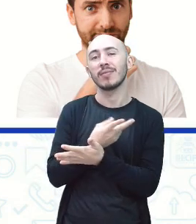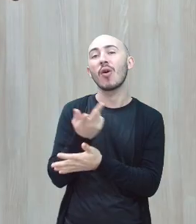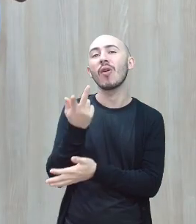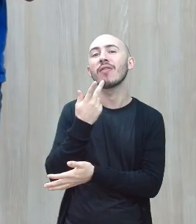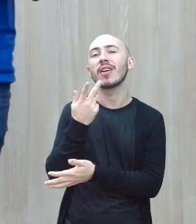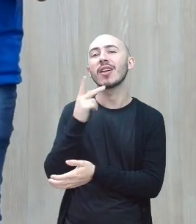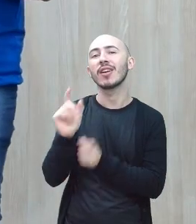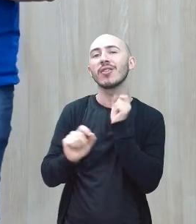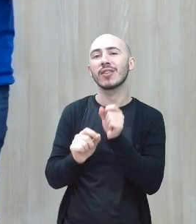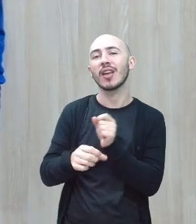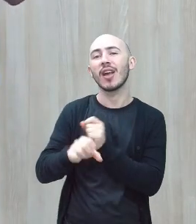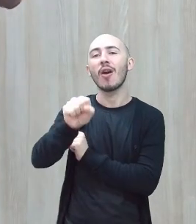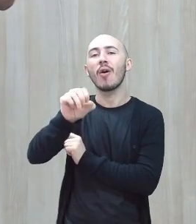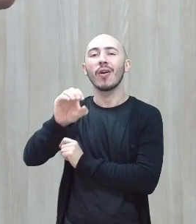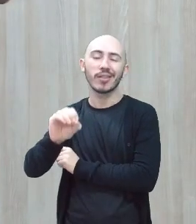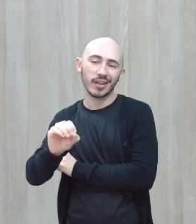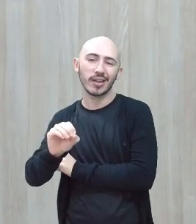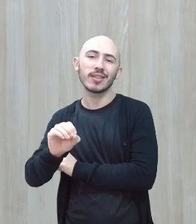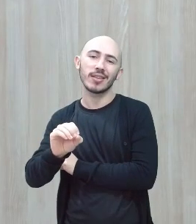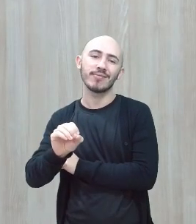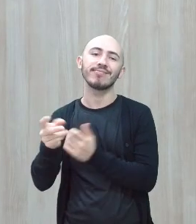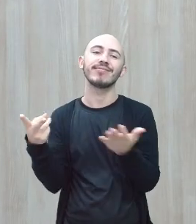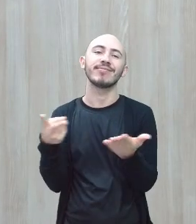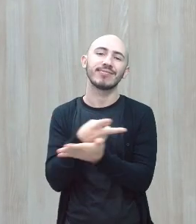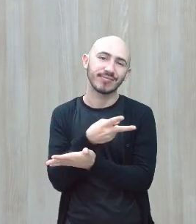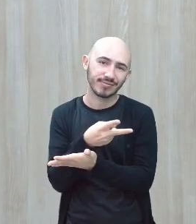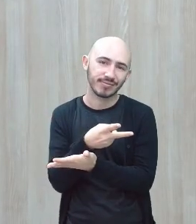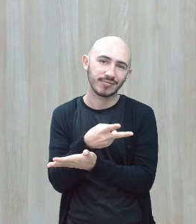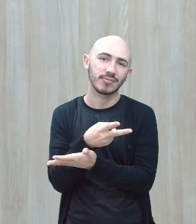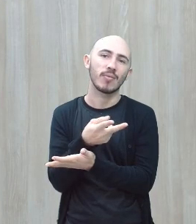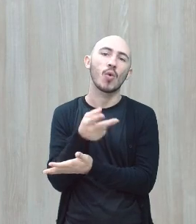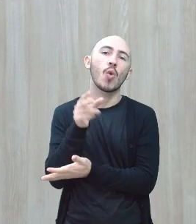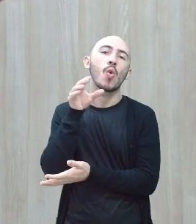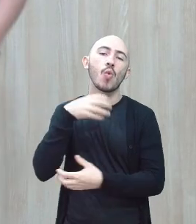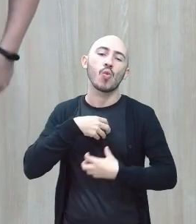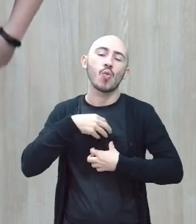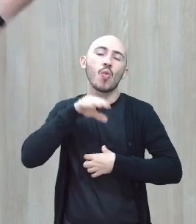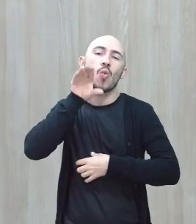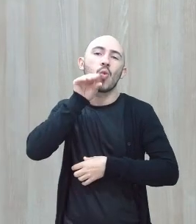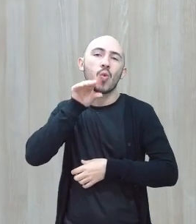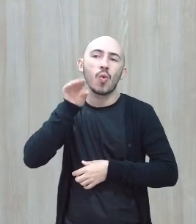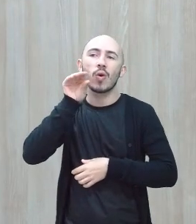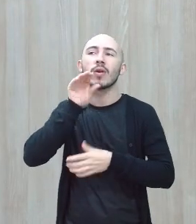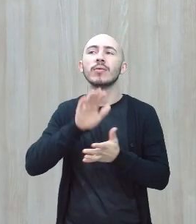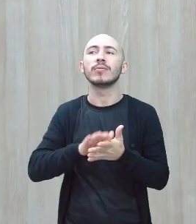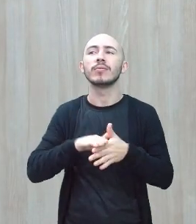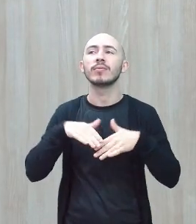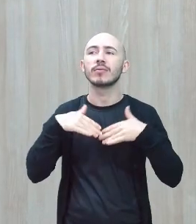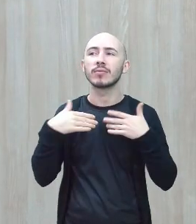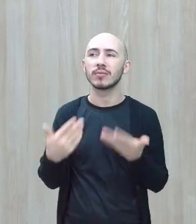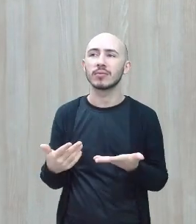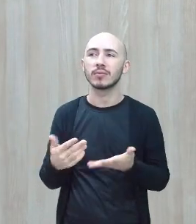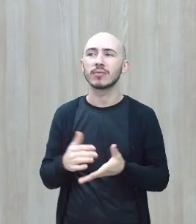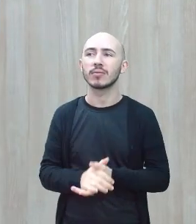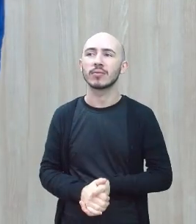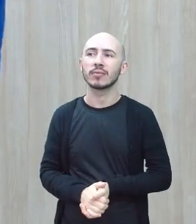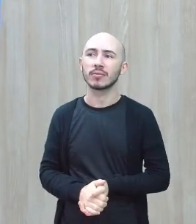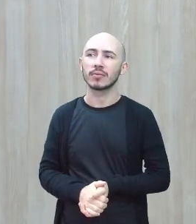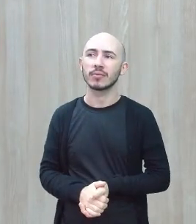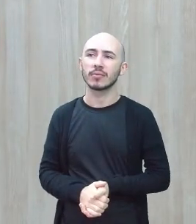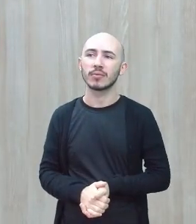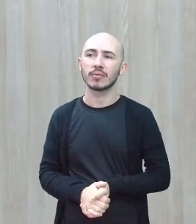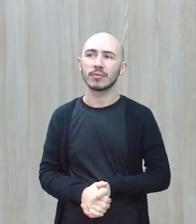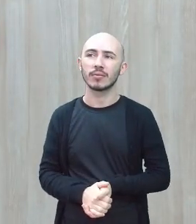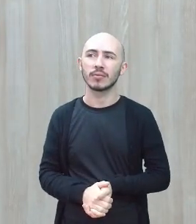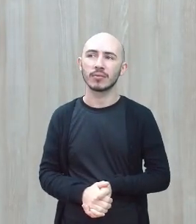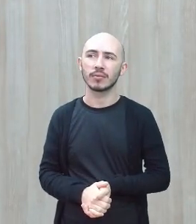minha casa para buscar mais dinheiro para poder pagar. E aí, quando ele botou o dinheiro que ele tinha para fora, eu vi que batia,